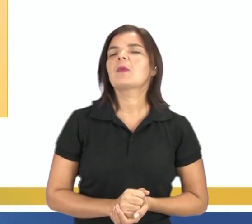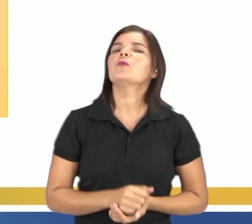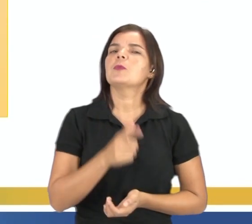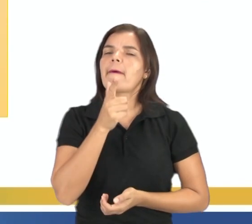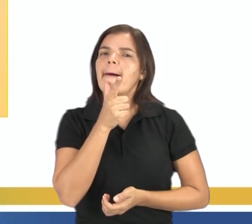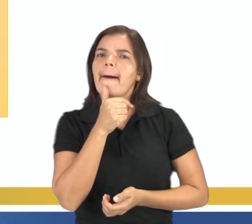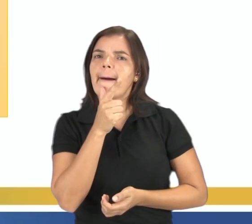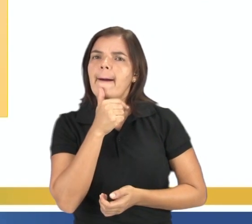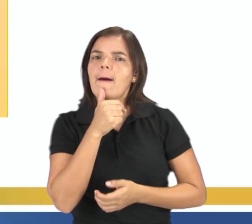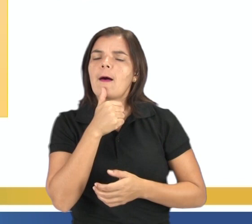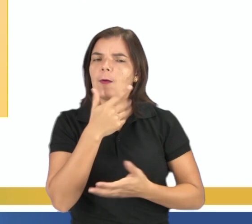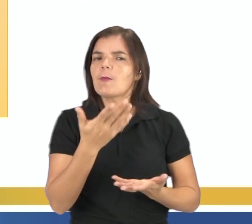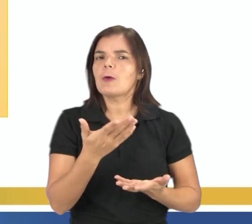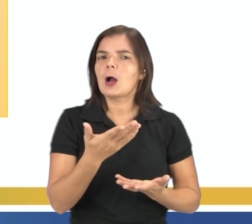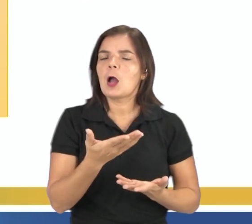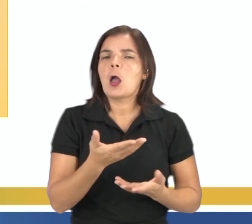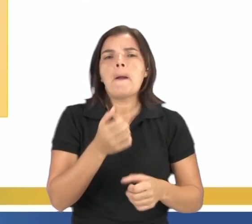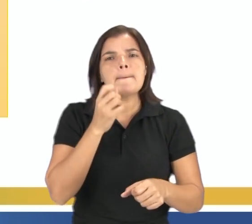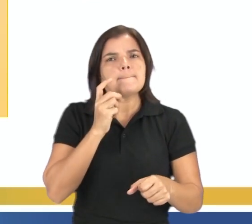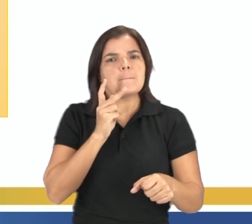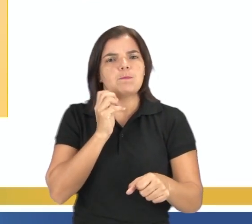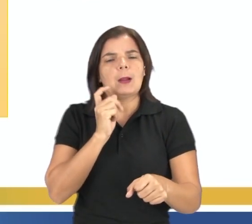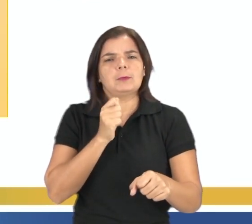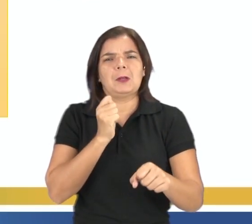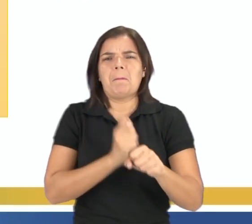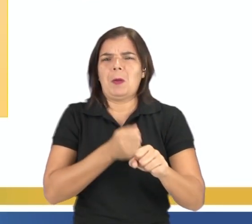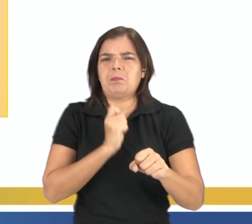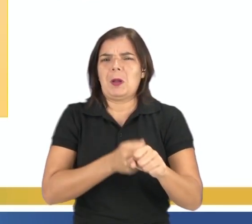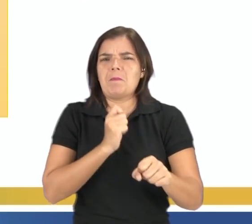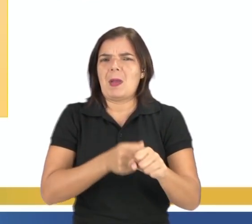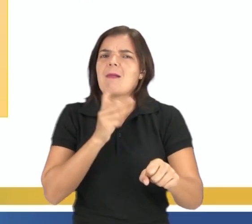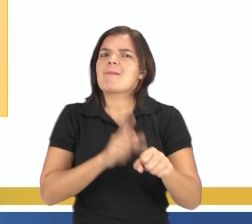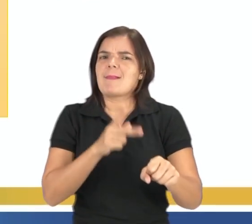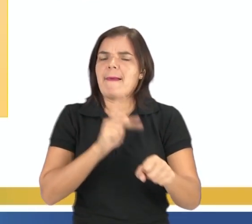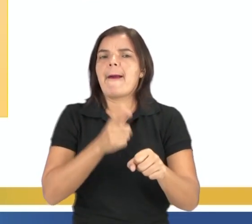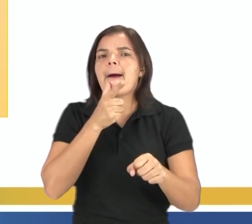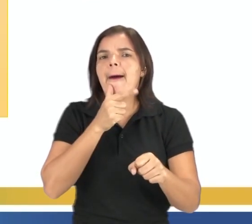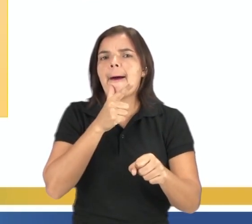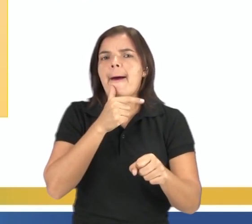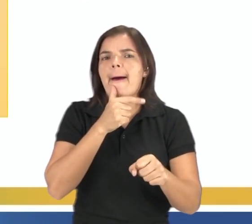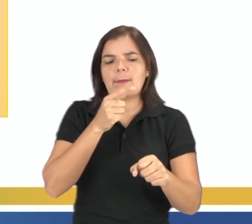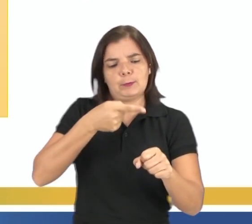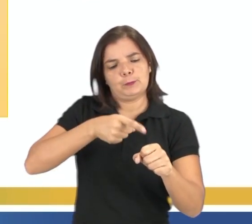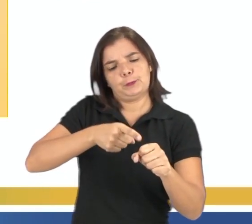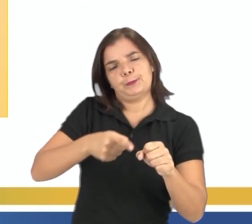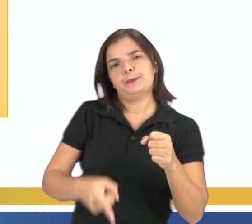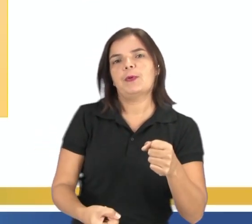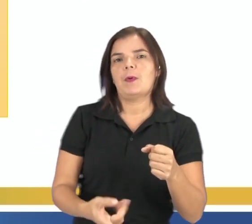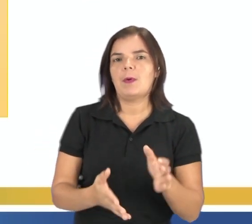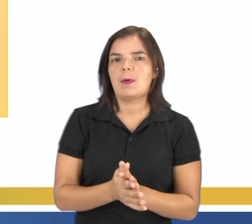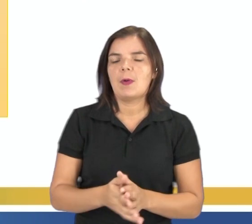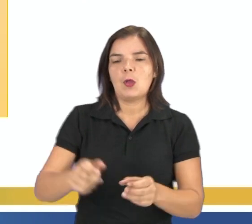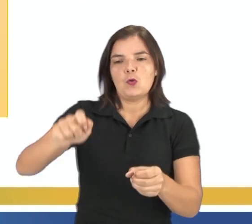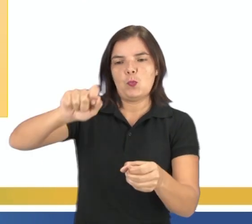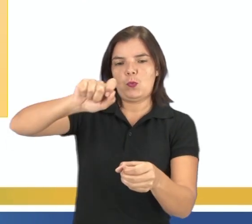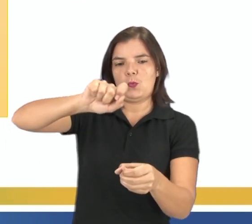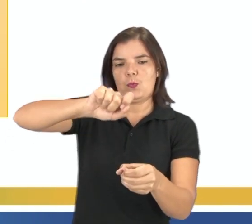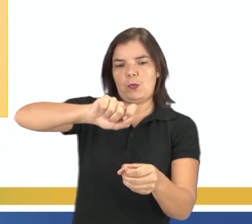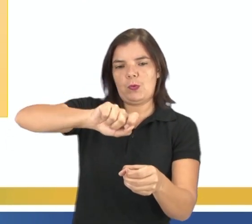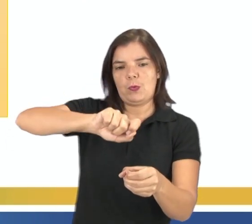mole em pedra dura, tanto bate até que fura. Agora imagina você com um vaso lá, derramando